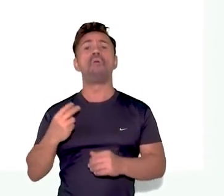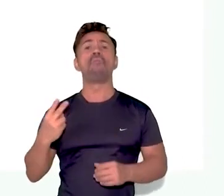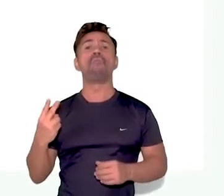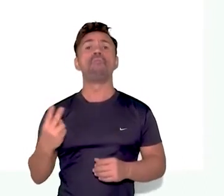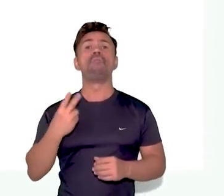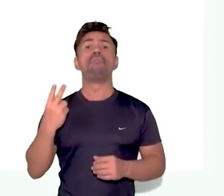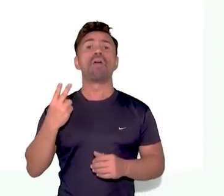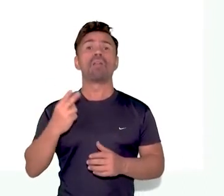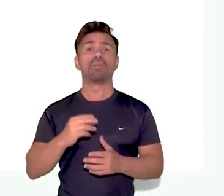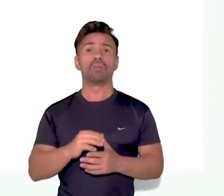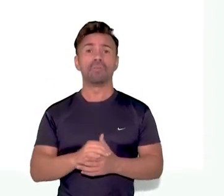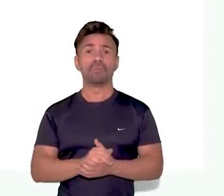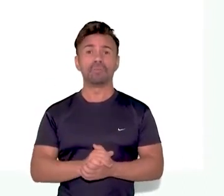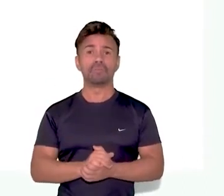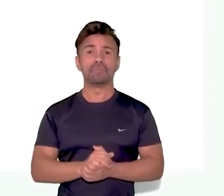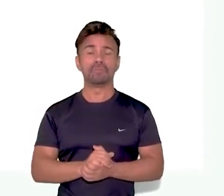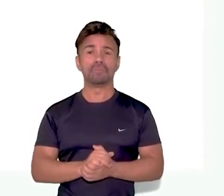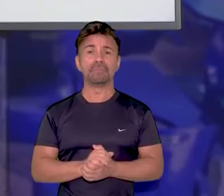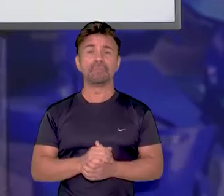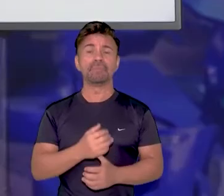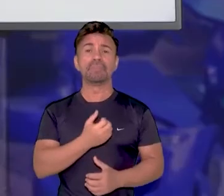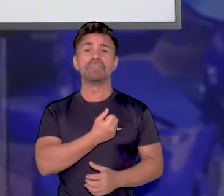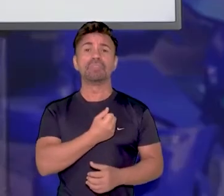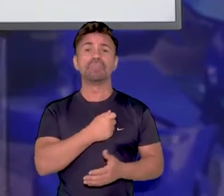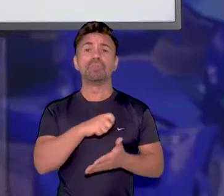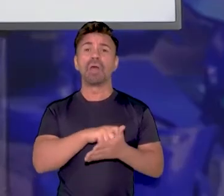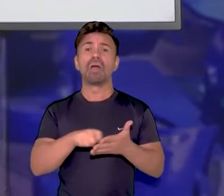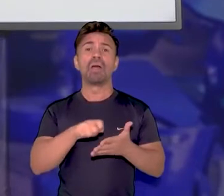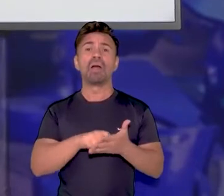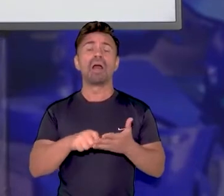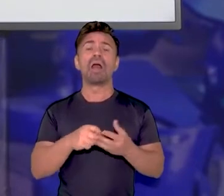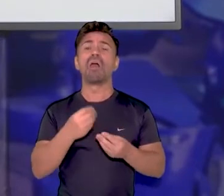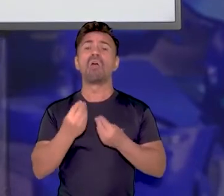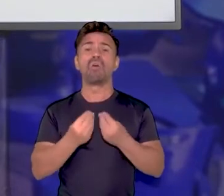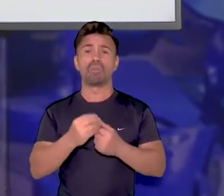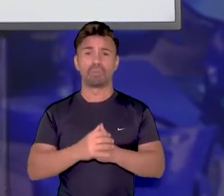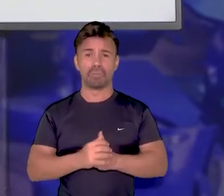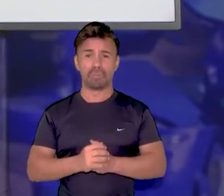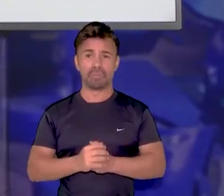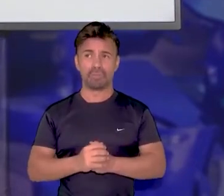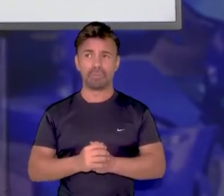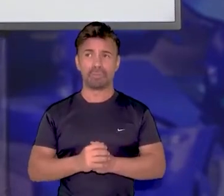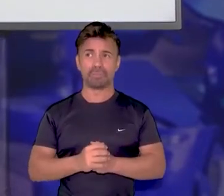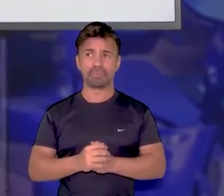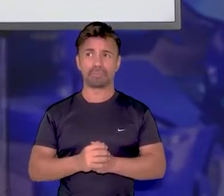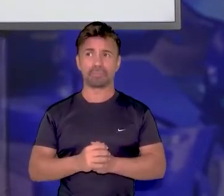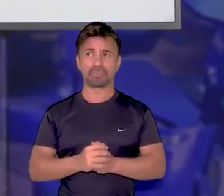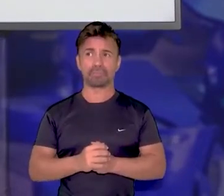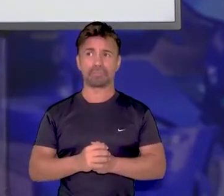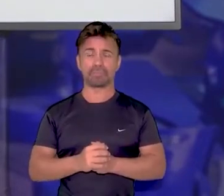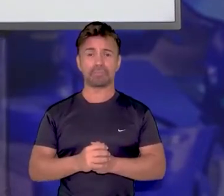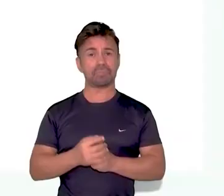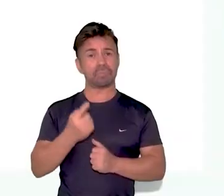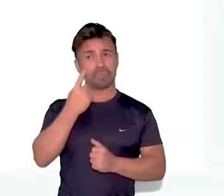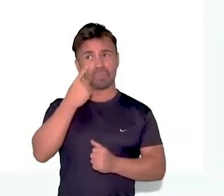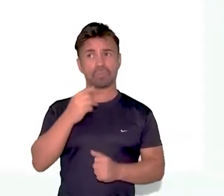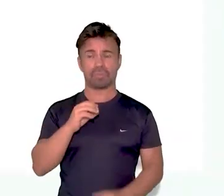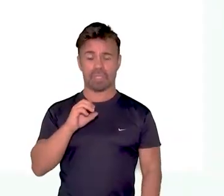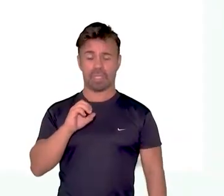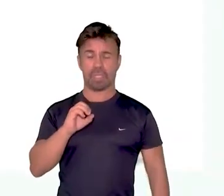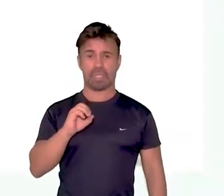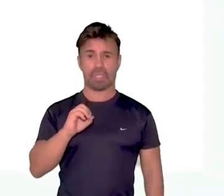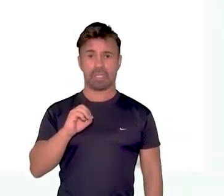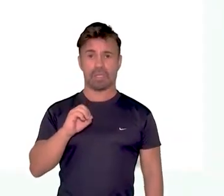valor é desse número em notação científica e vamos para vamos para resolução